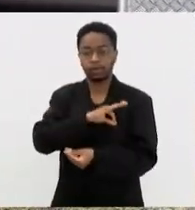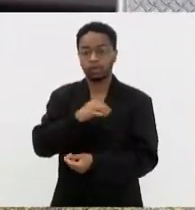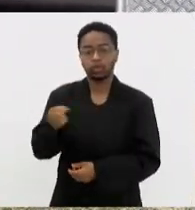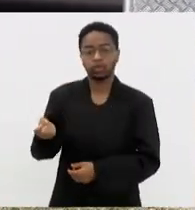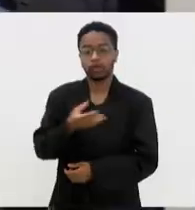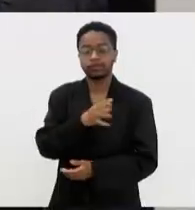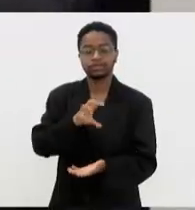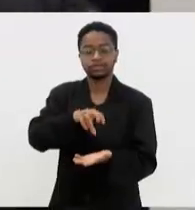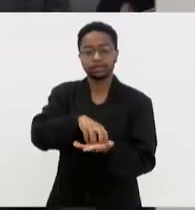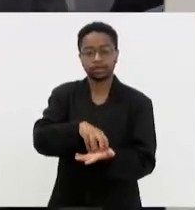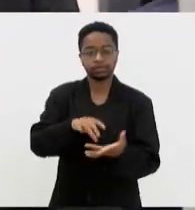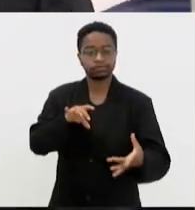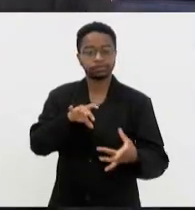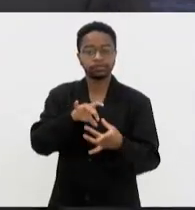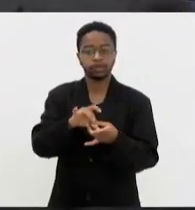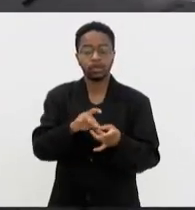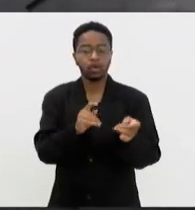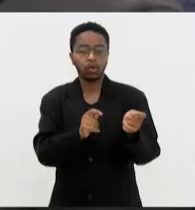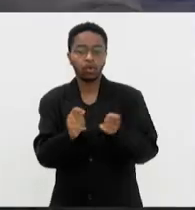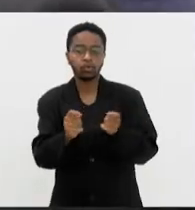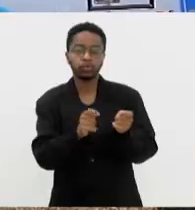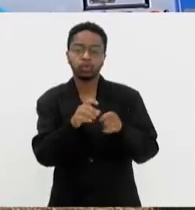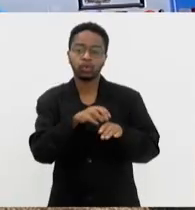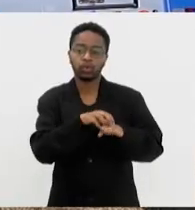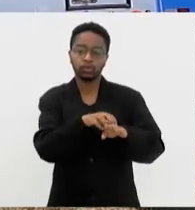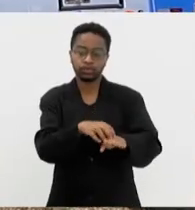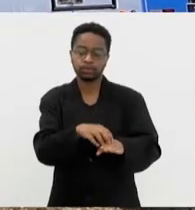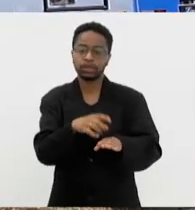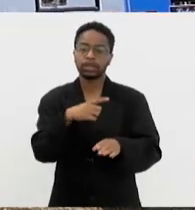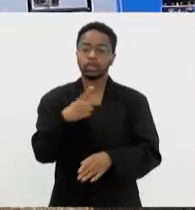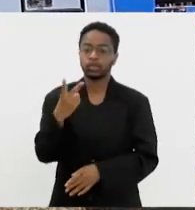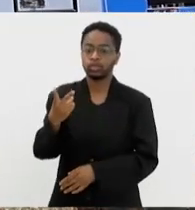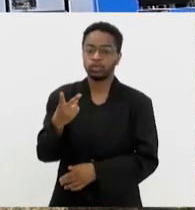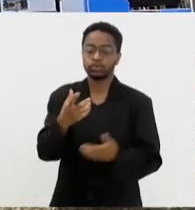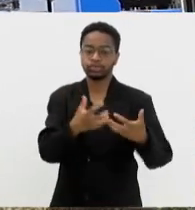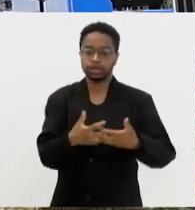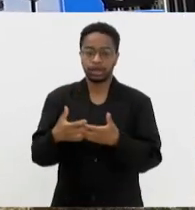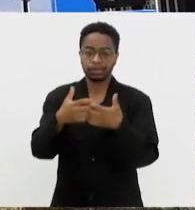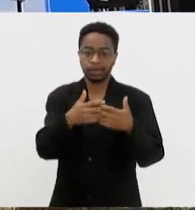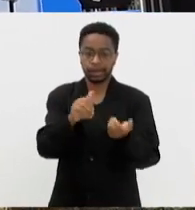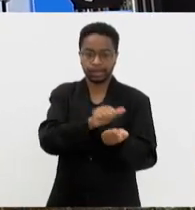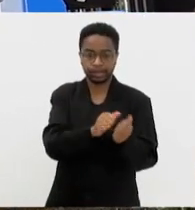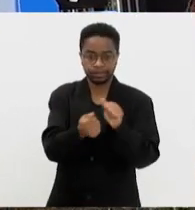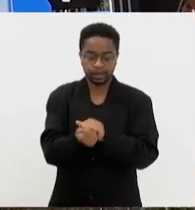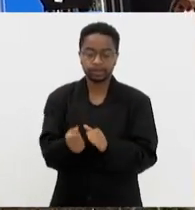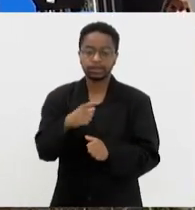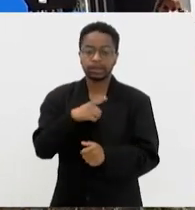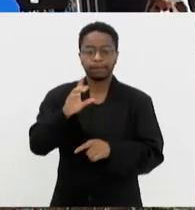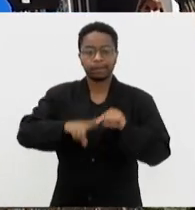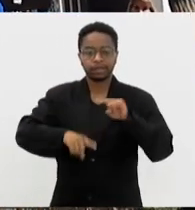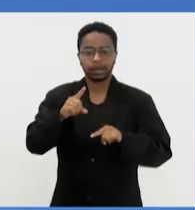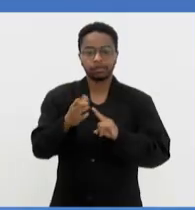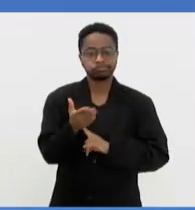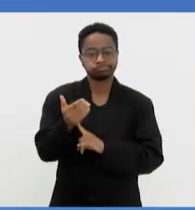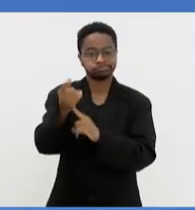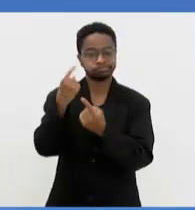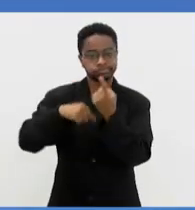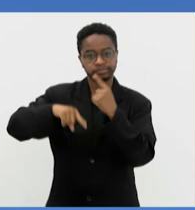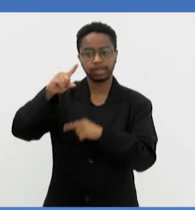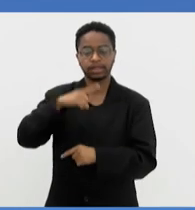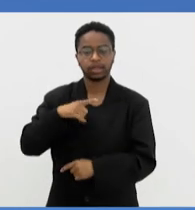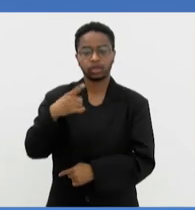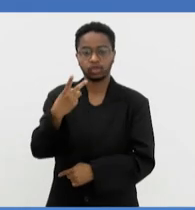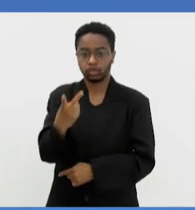Centro Integrado de Comando e Controle Móvel. São dois caminhões adaptados com equipamentos de última geração. Entre eles,